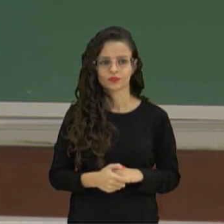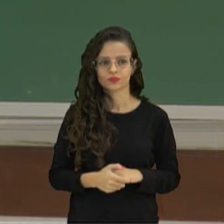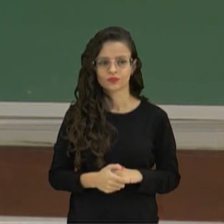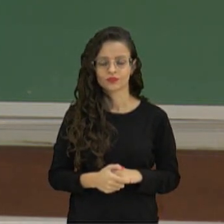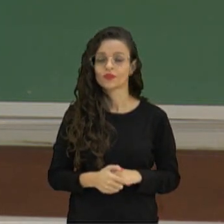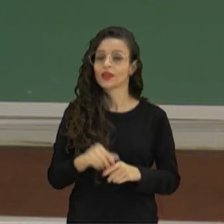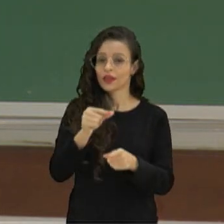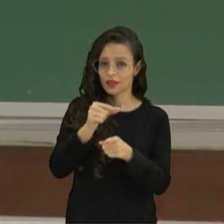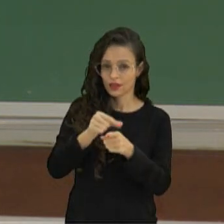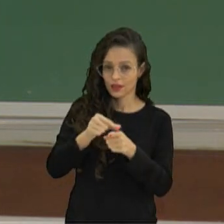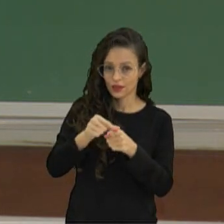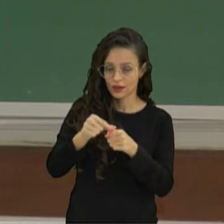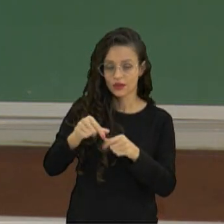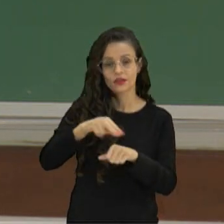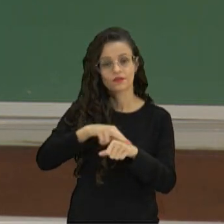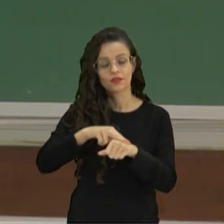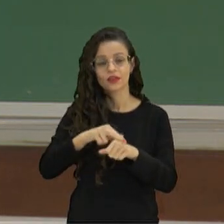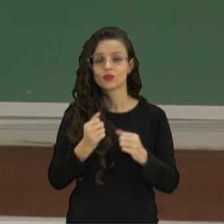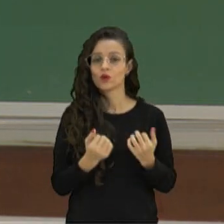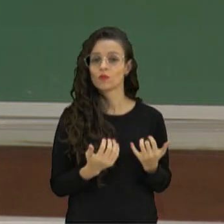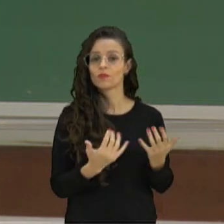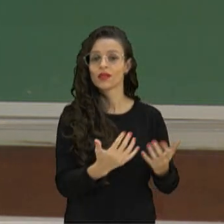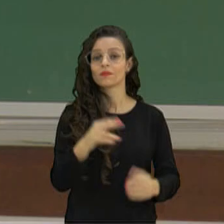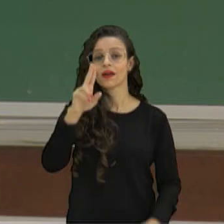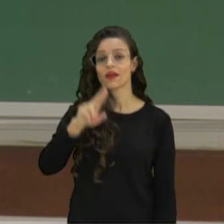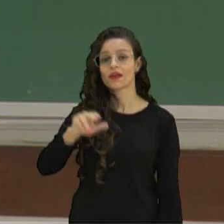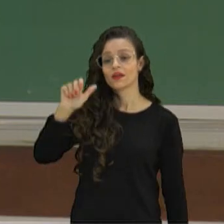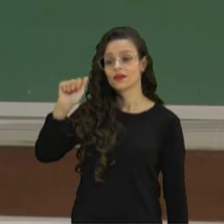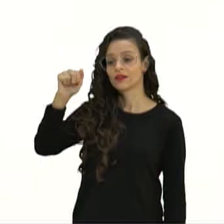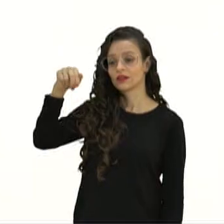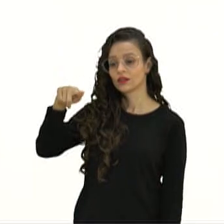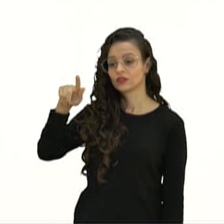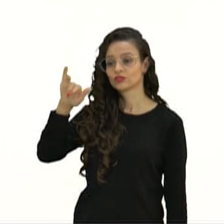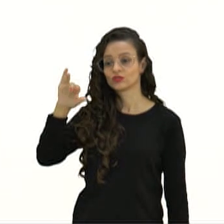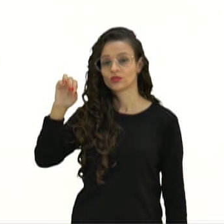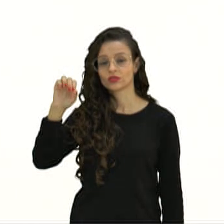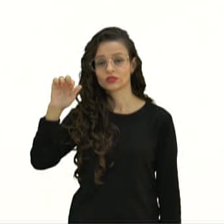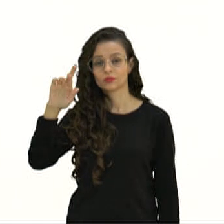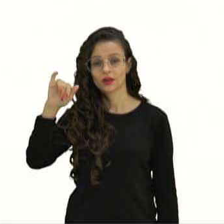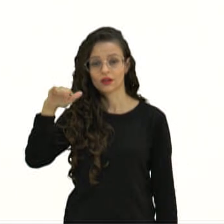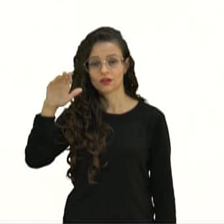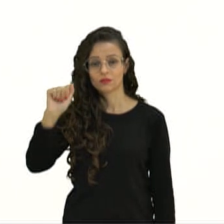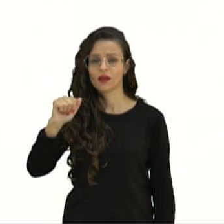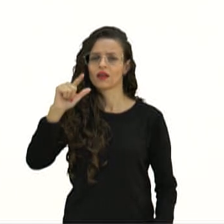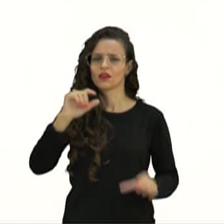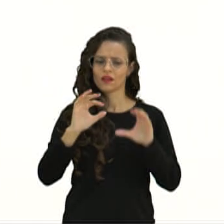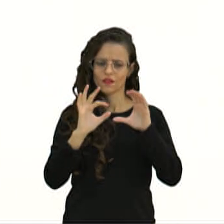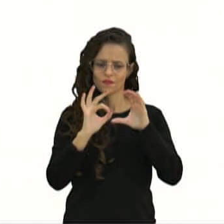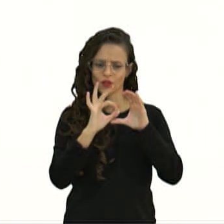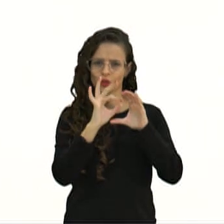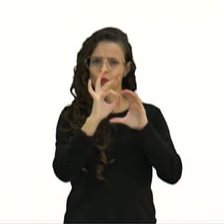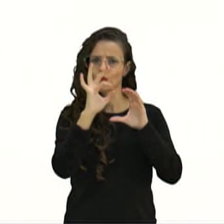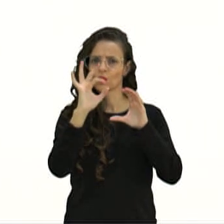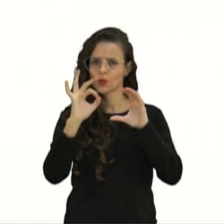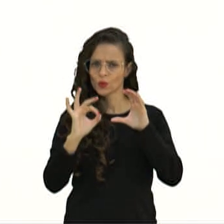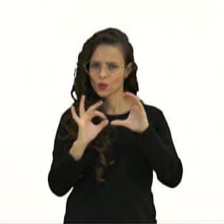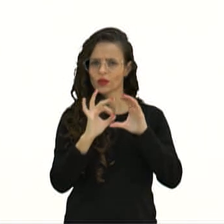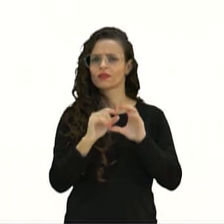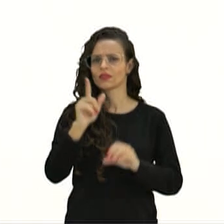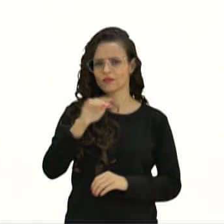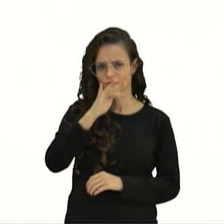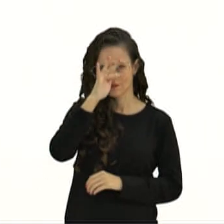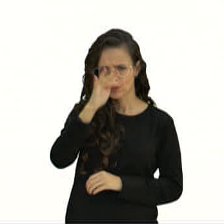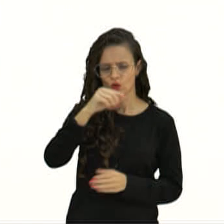as ervilhas são um tipo de planta qual nós vamos chamar de angiospermos, né? Então elas vão ter flores, elas vão ter frutos, elas vão ter semente.